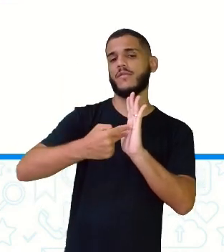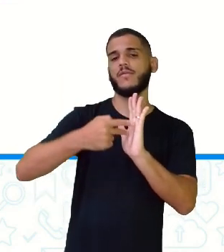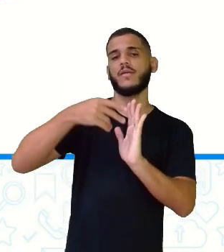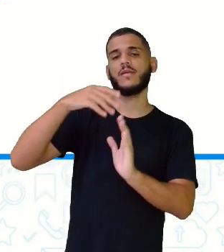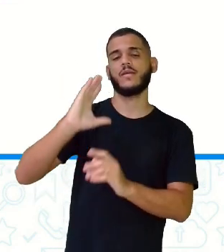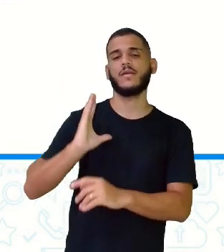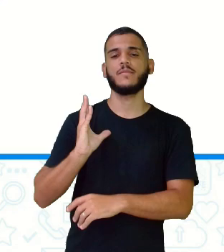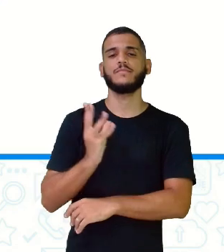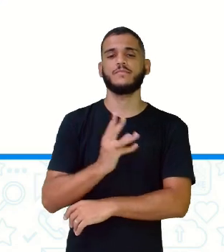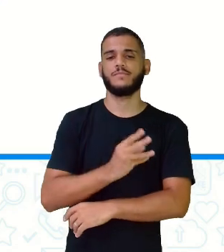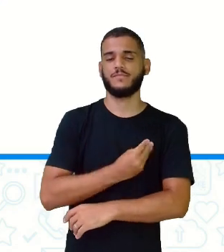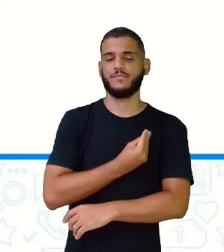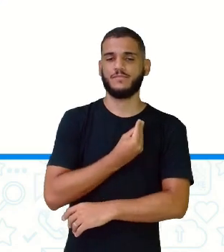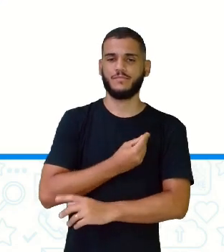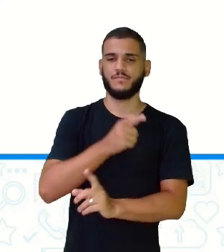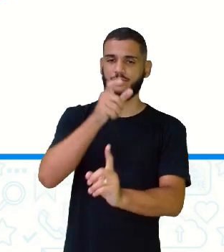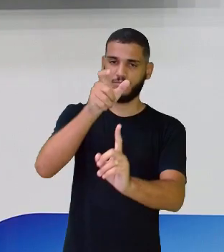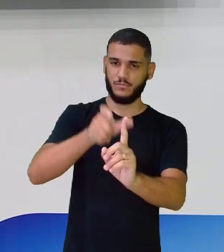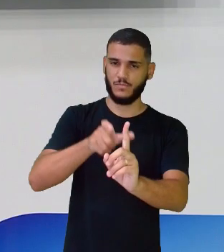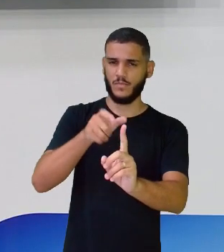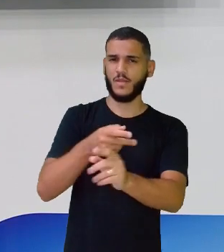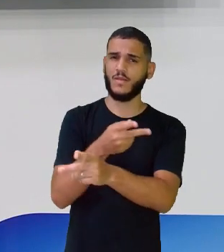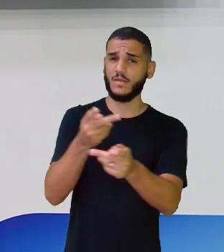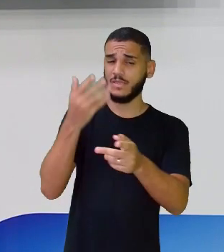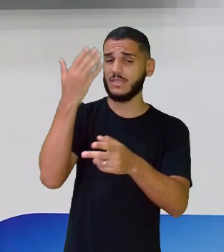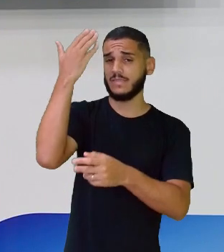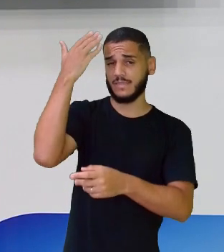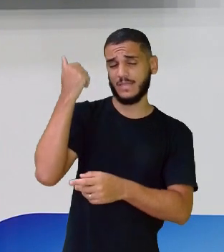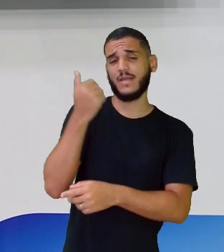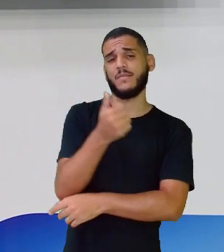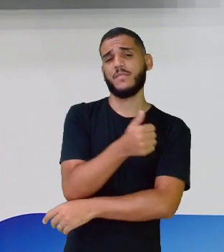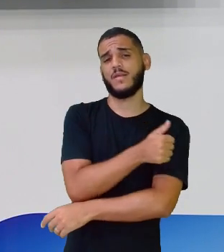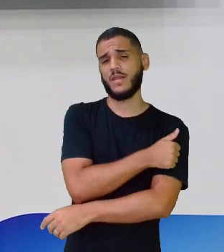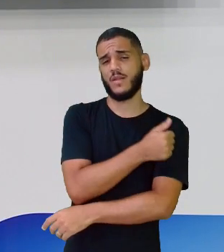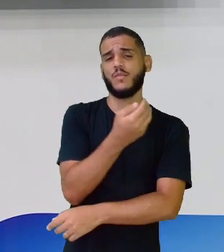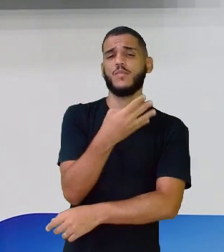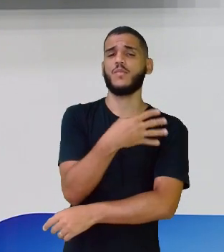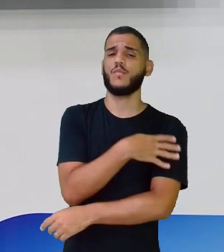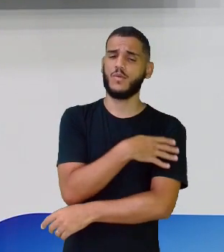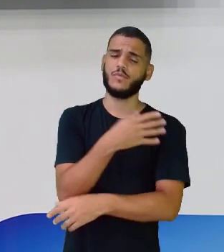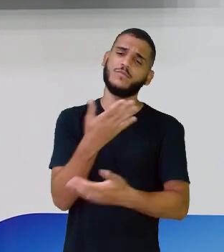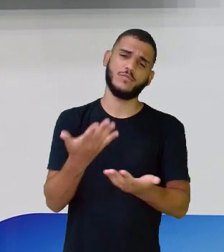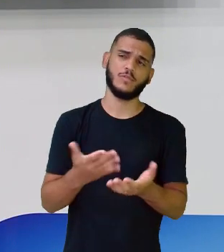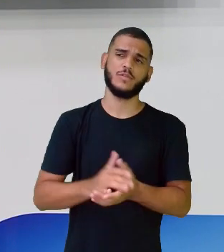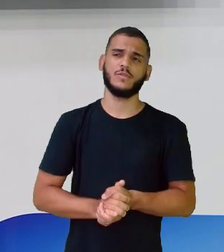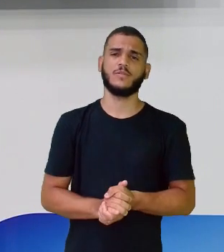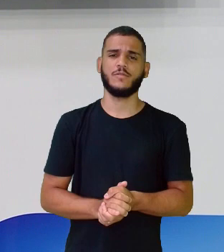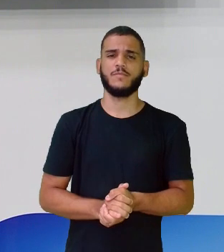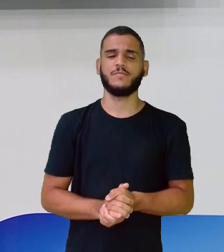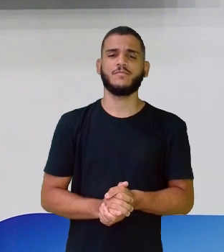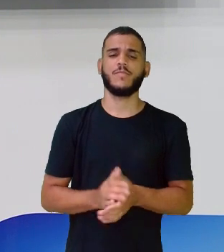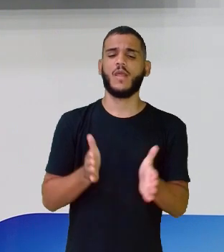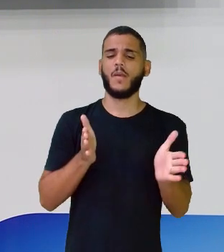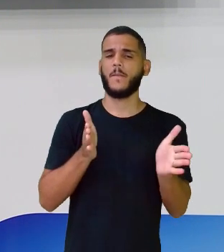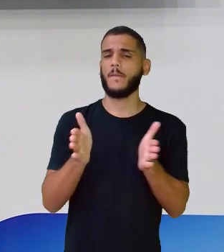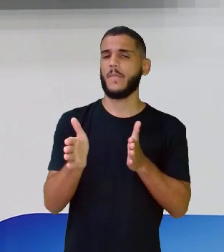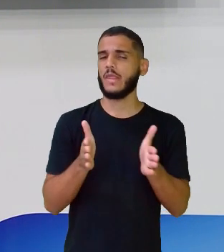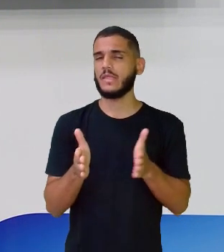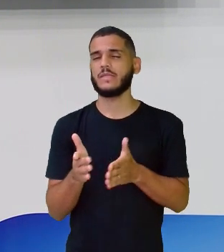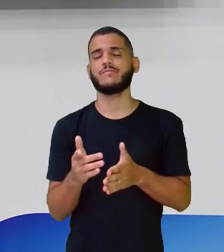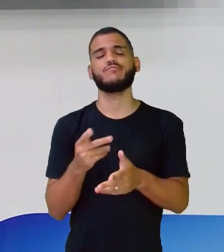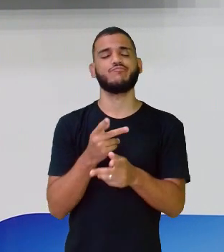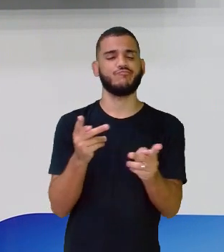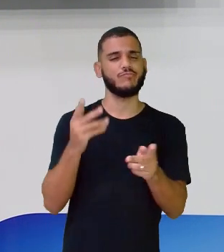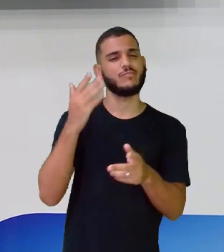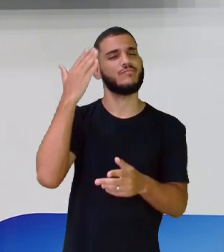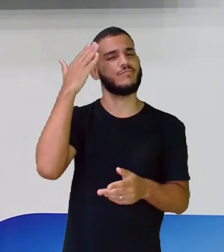biografia? Você já sabe aí me dizer com certeza, estudante do 4º ano, nesse período, nessa altura